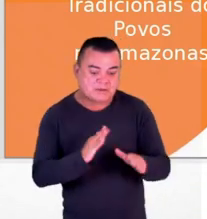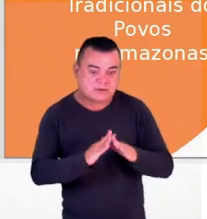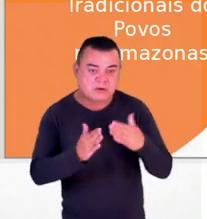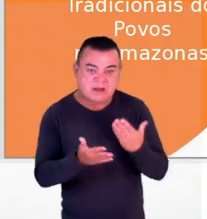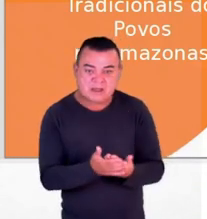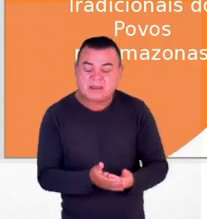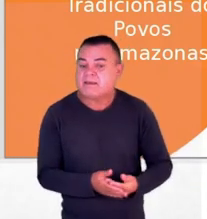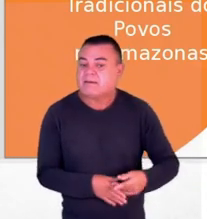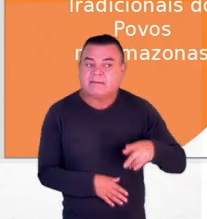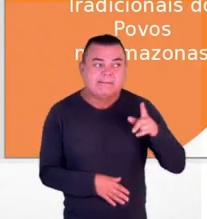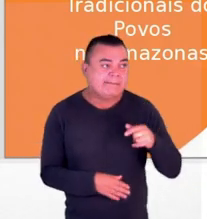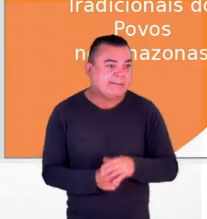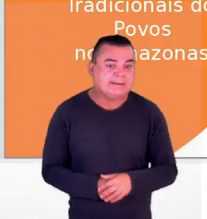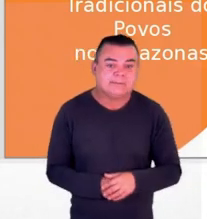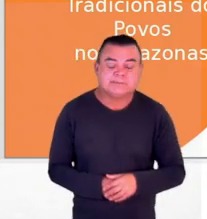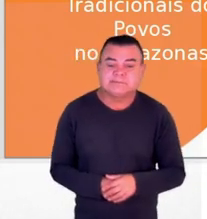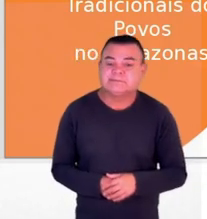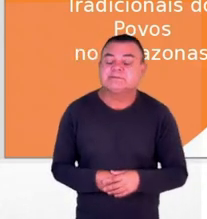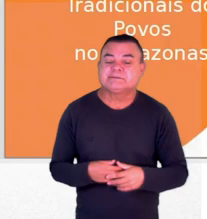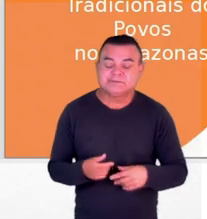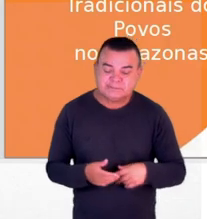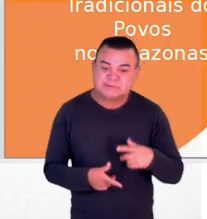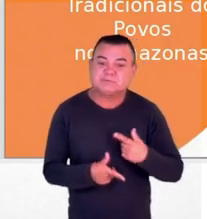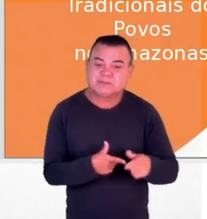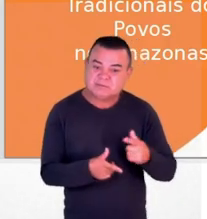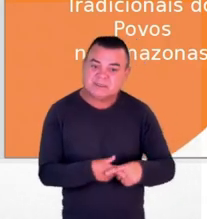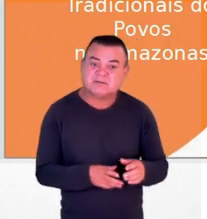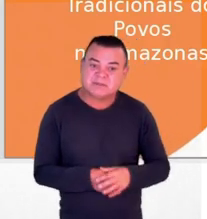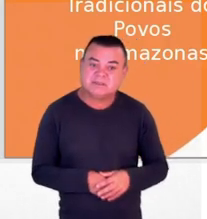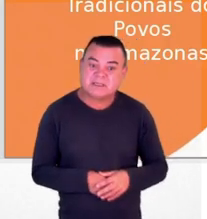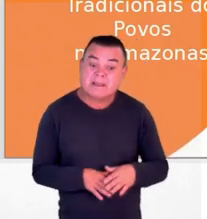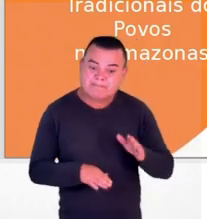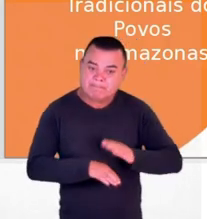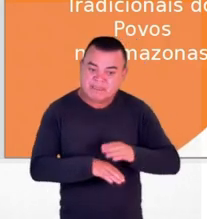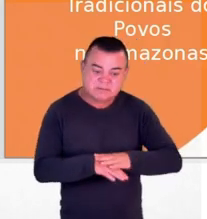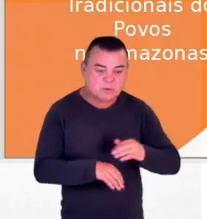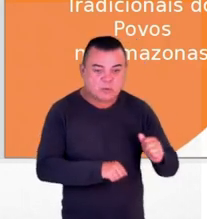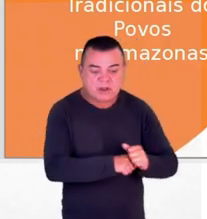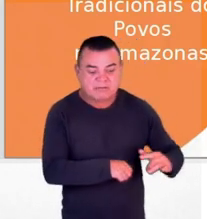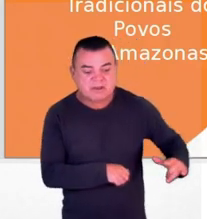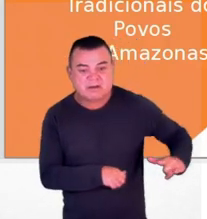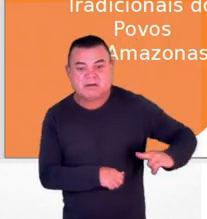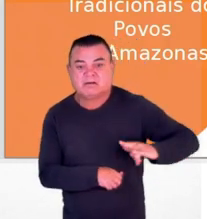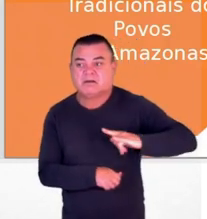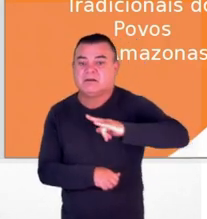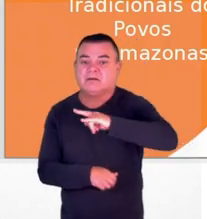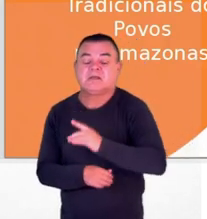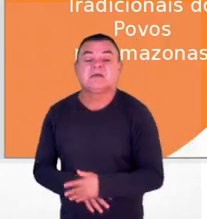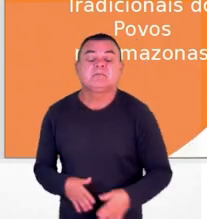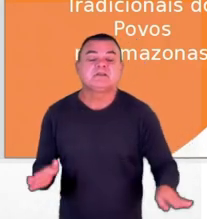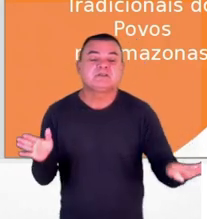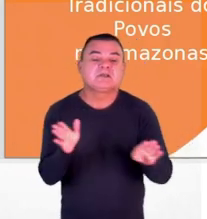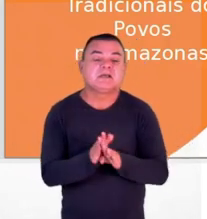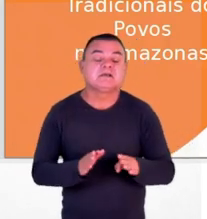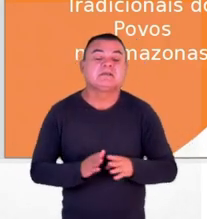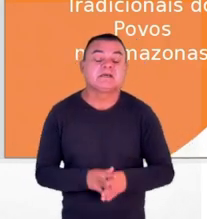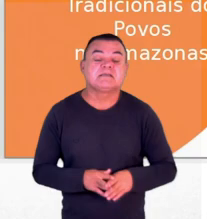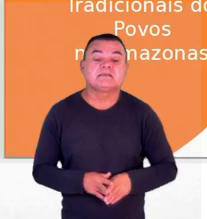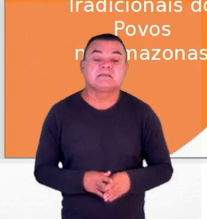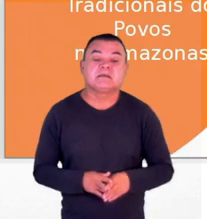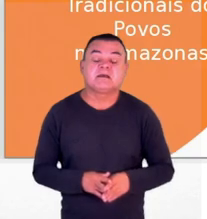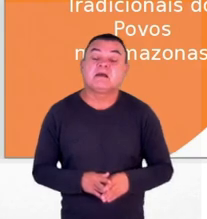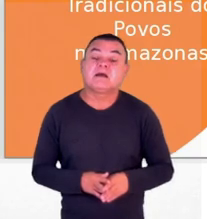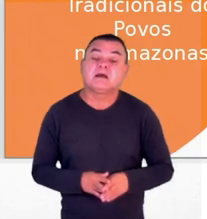alimentação escolar tem que ir de avião paraas aldeias e comunidades você imagina o custo Logístico disso enfim Então esse é o cenário né então a gente vai